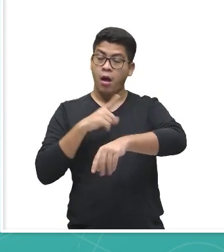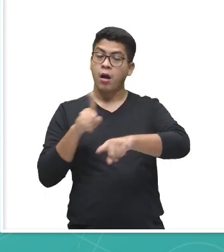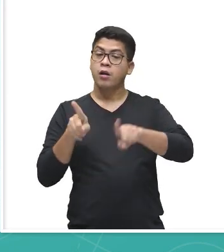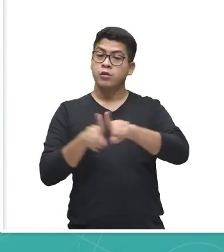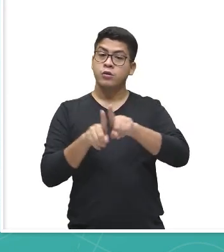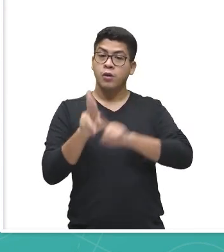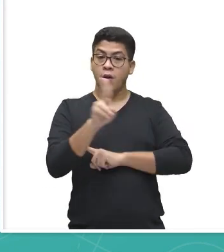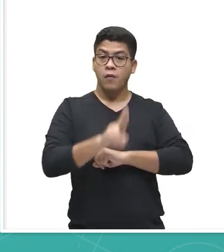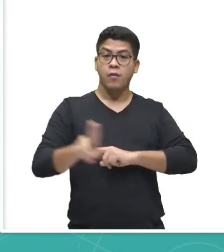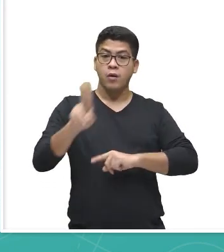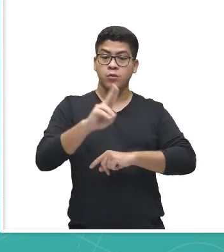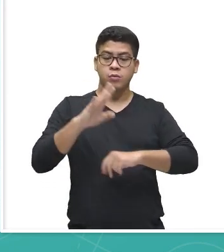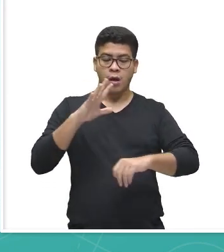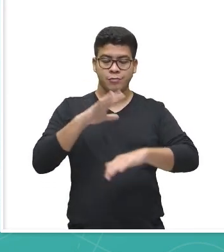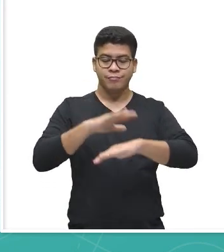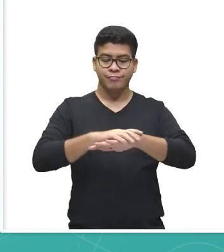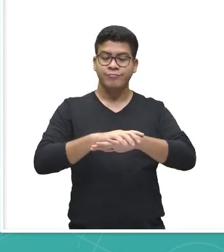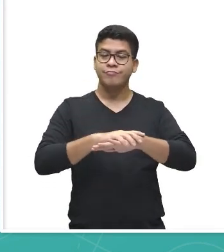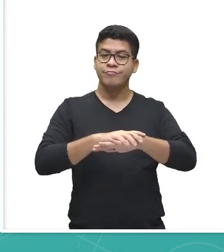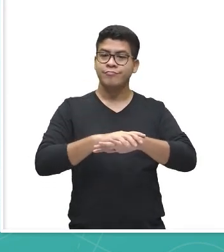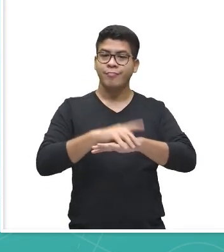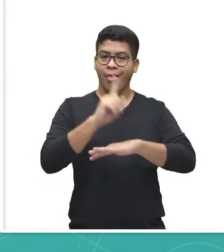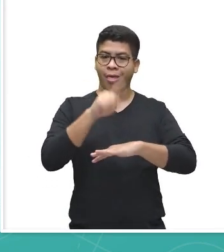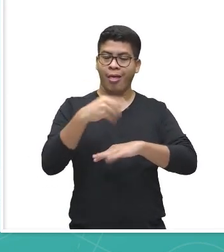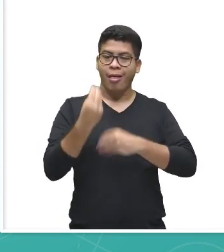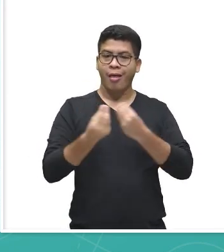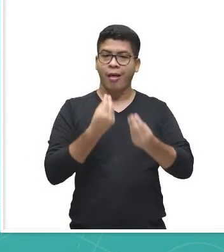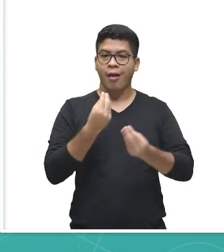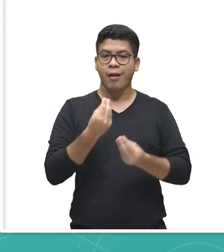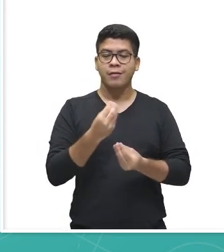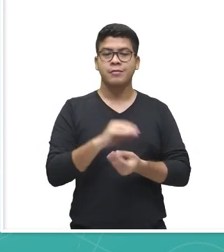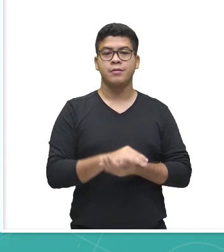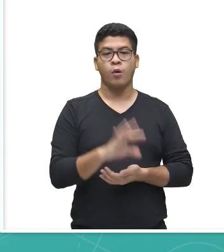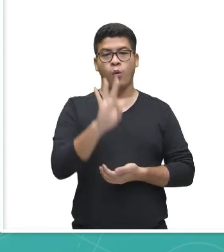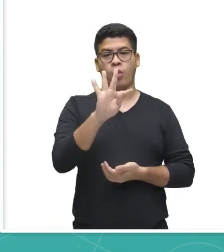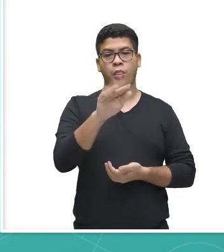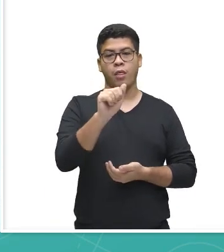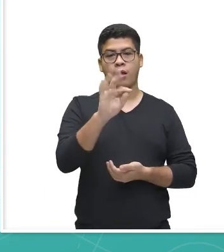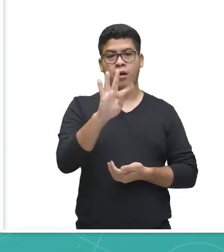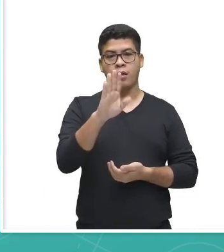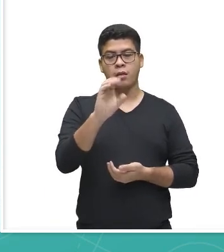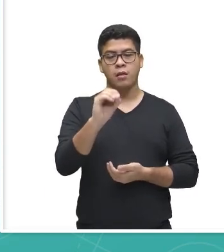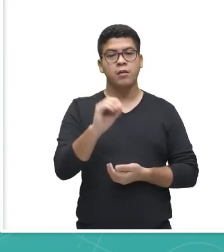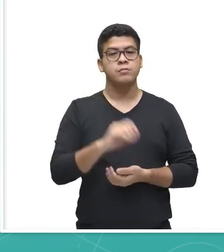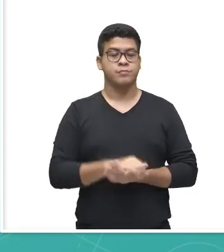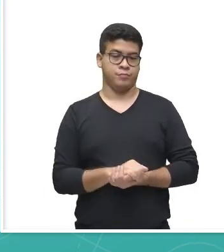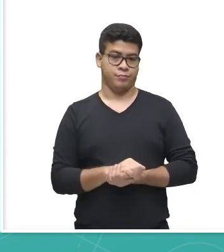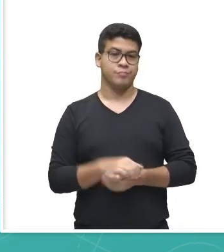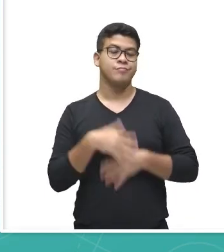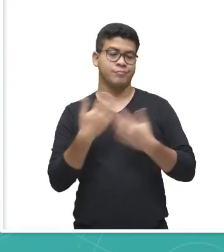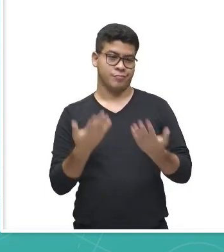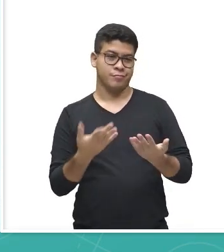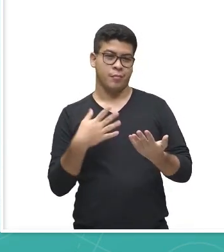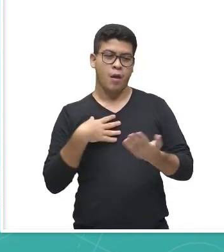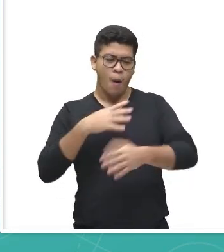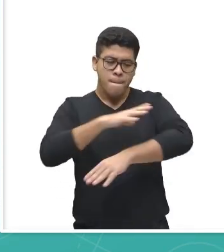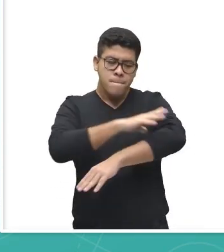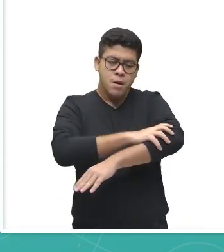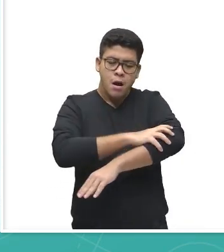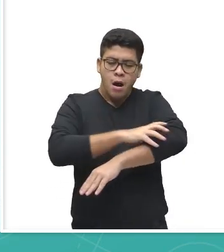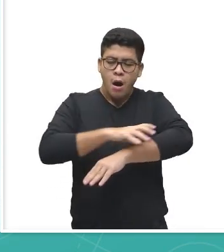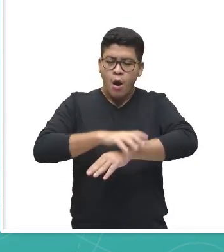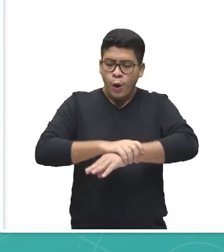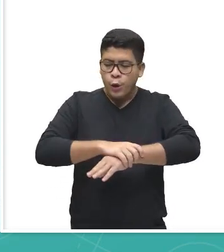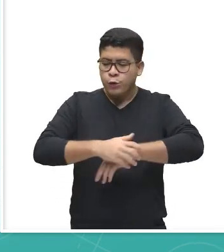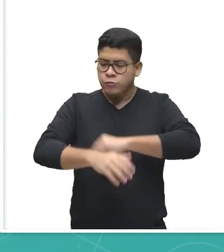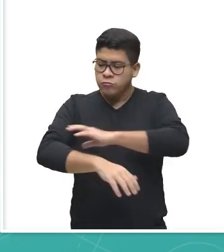e também a textura, né, que é o que a gente vai perceber utilizando o tato, né, a gente vai sentir ali o toque,